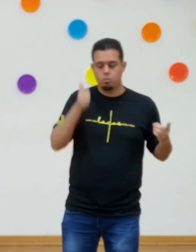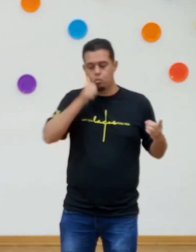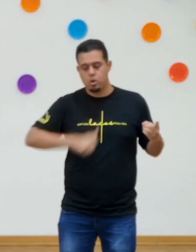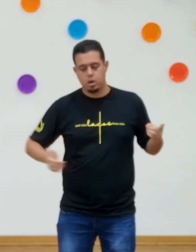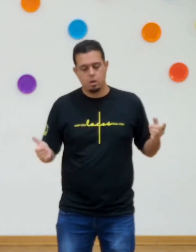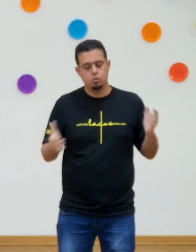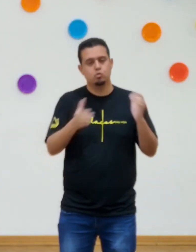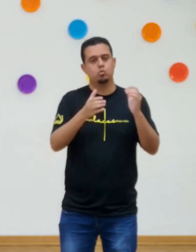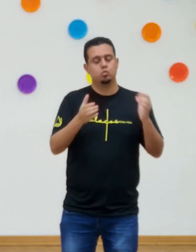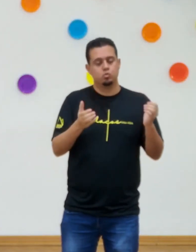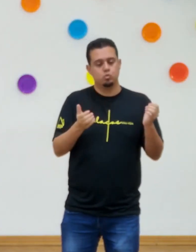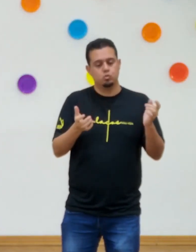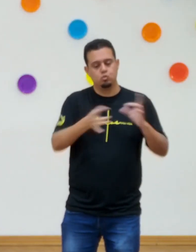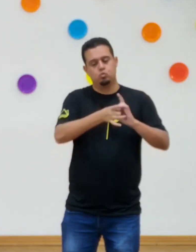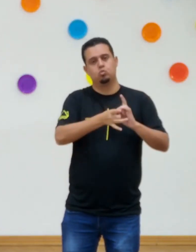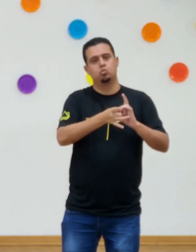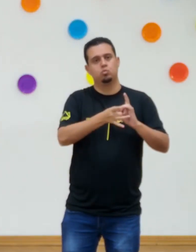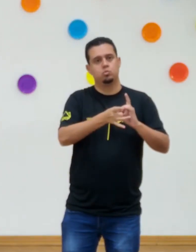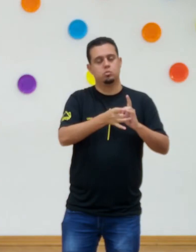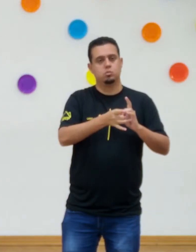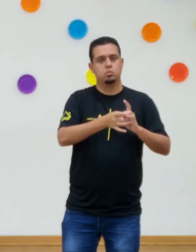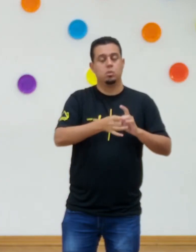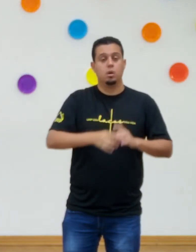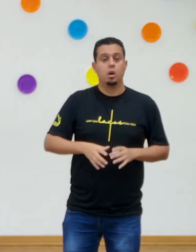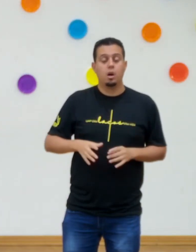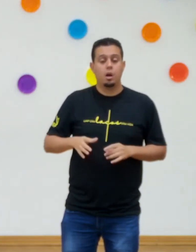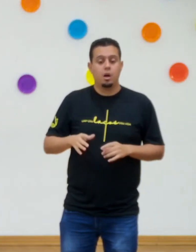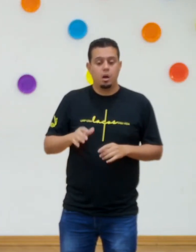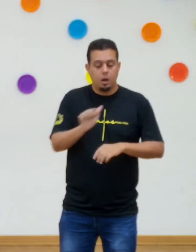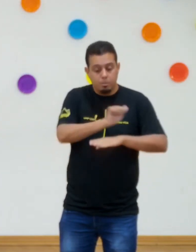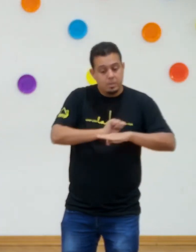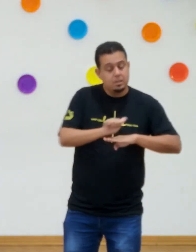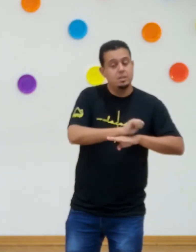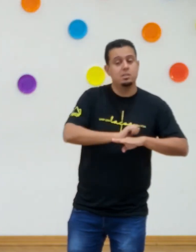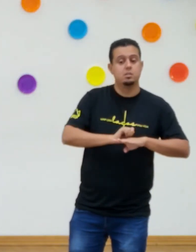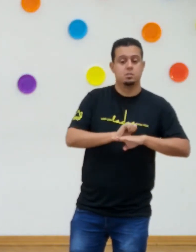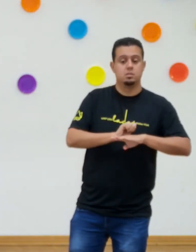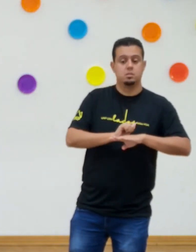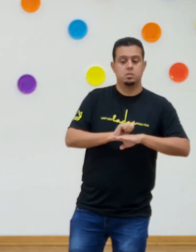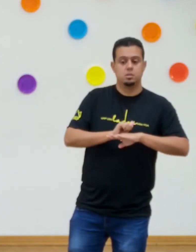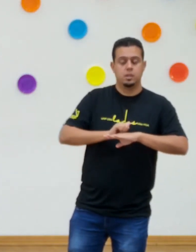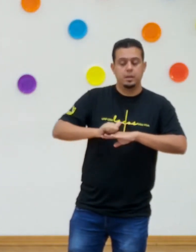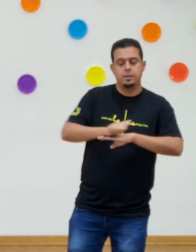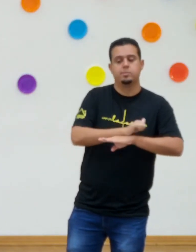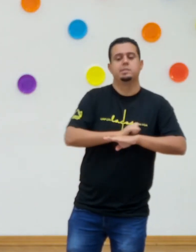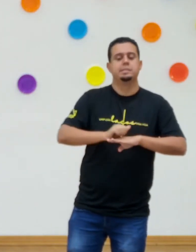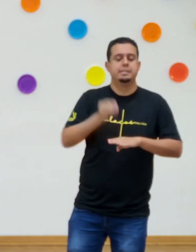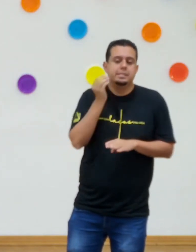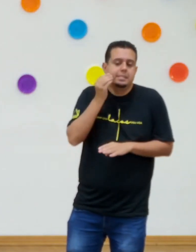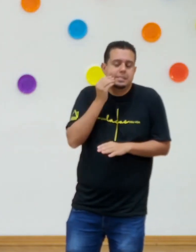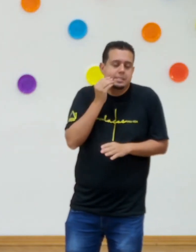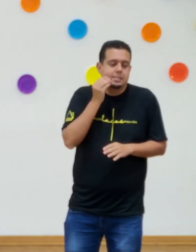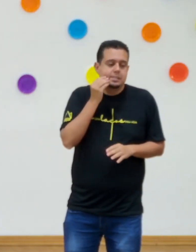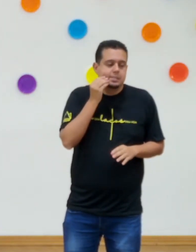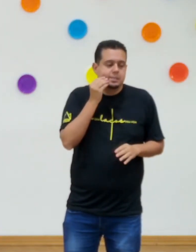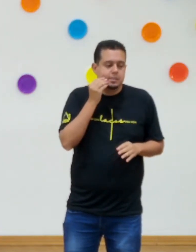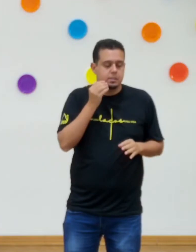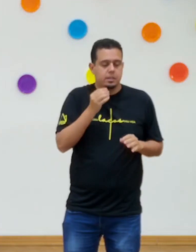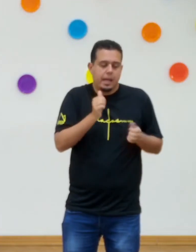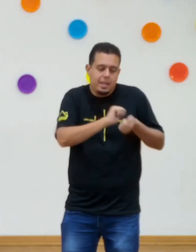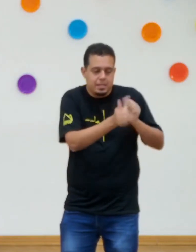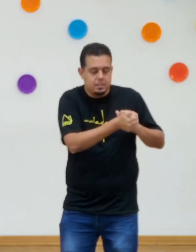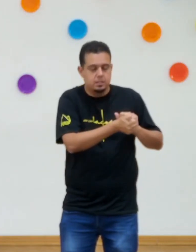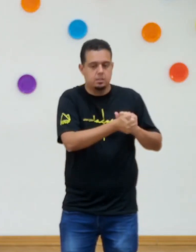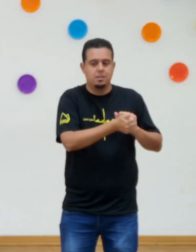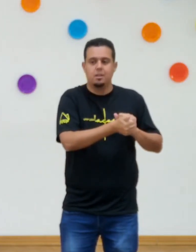Ponto final. Abraão foi tentar alguma coisa, foi tentar dar um jeitinho, foi com outra mulher. E